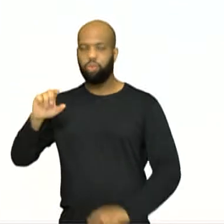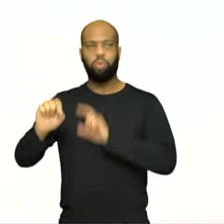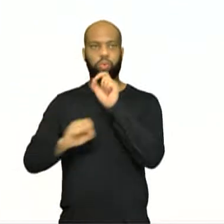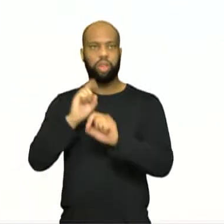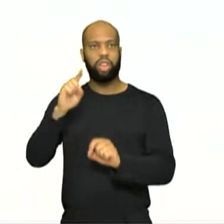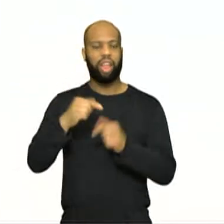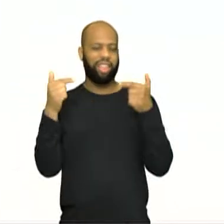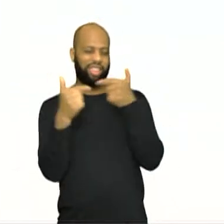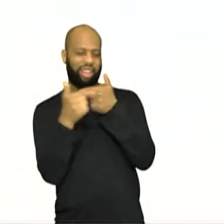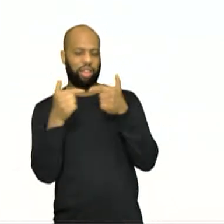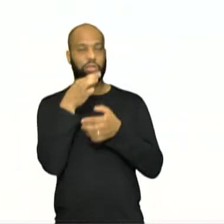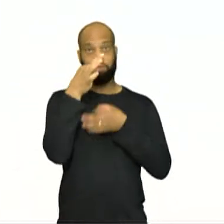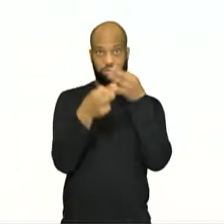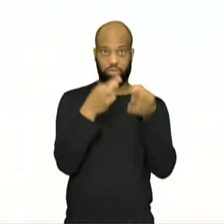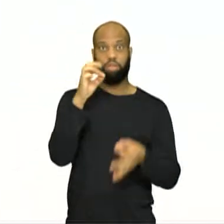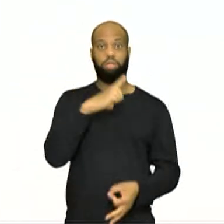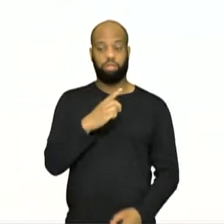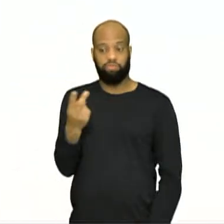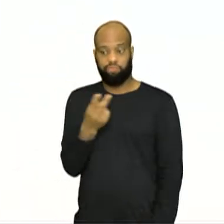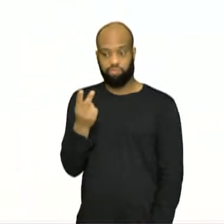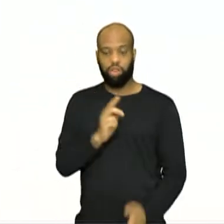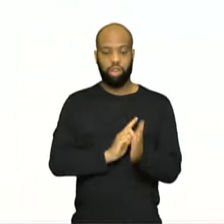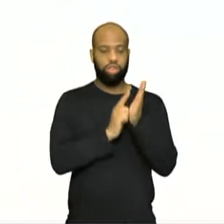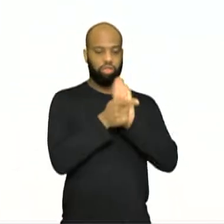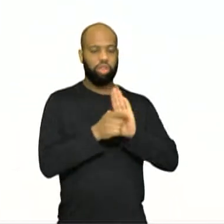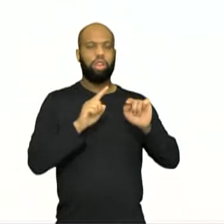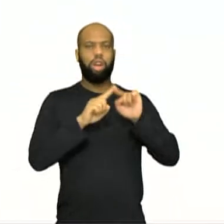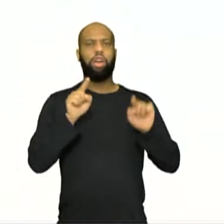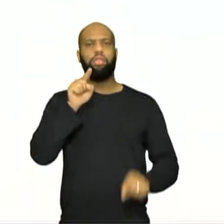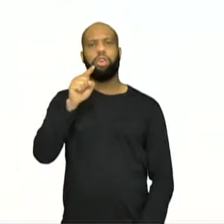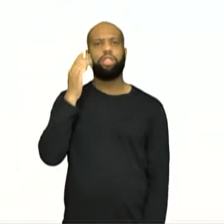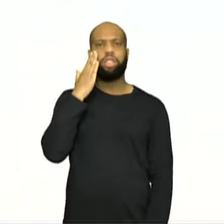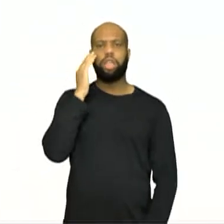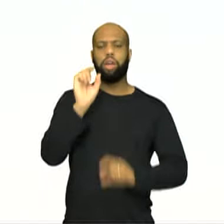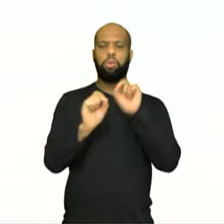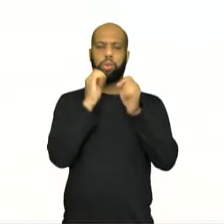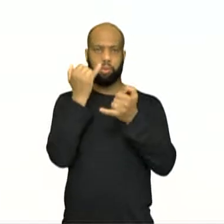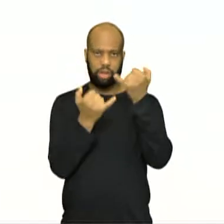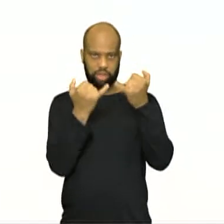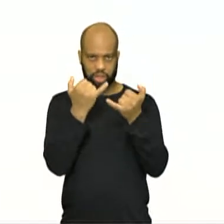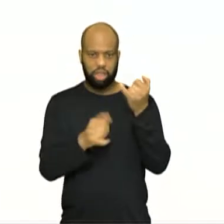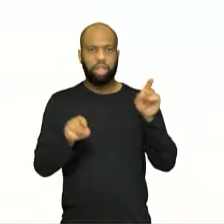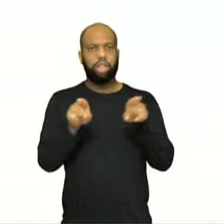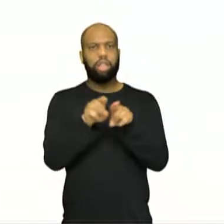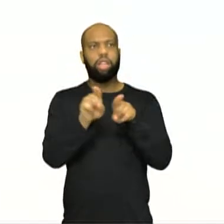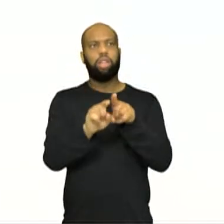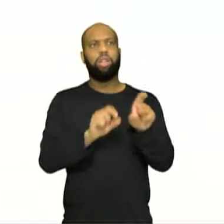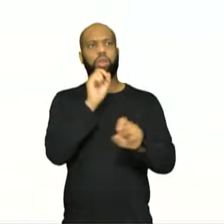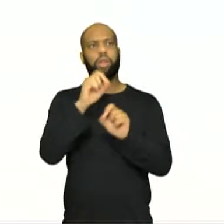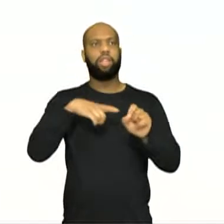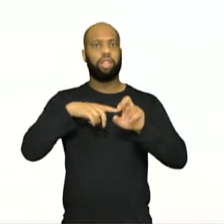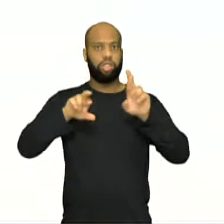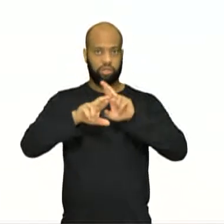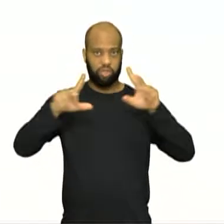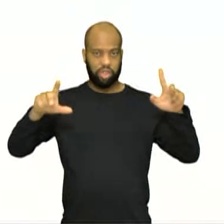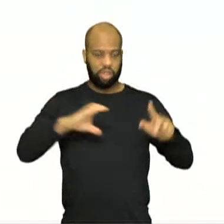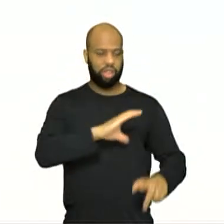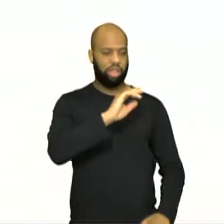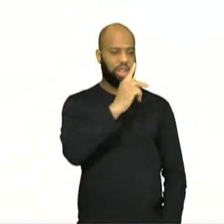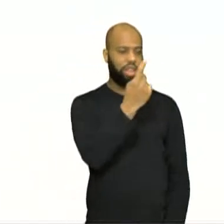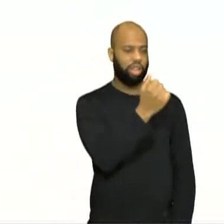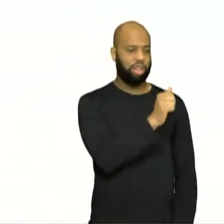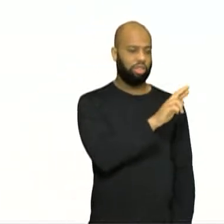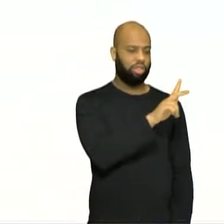características desses dois gêneros, mas você sabe no que são semelhantes e no que se diferem charge e